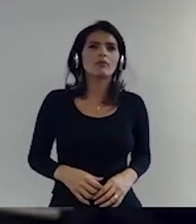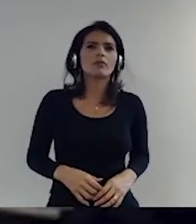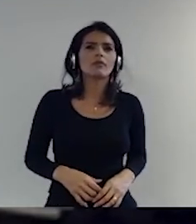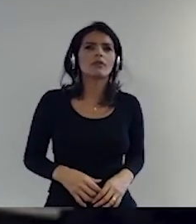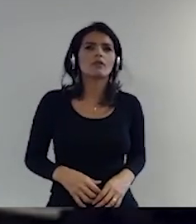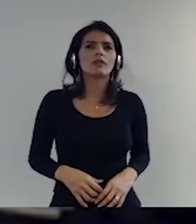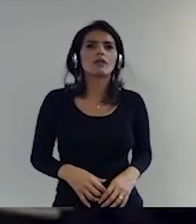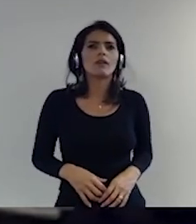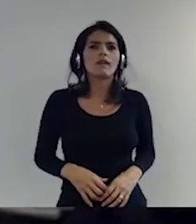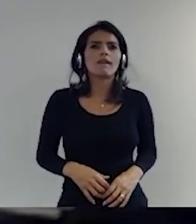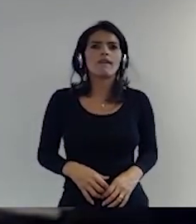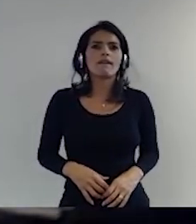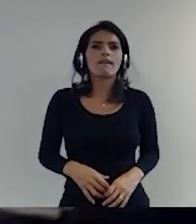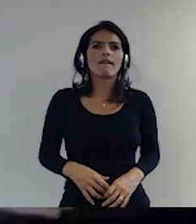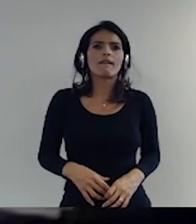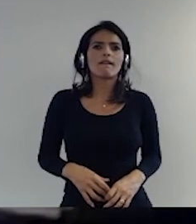tenho,